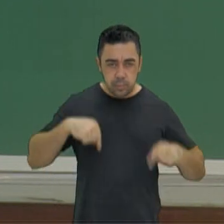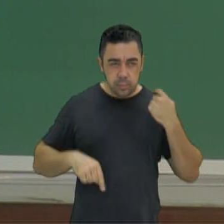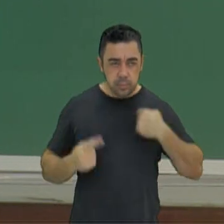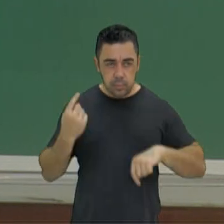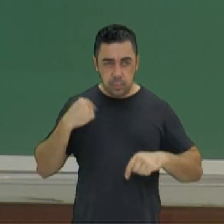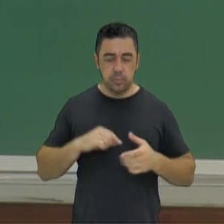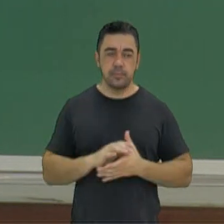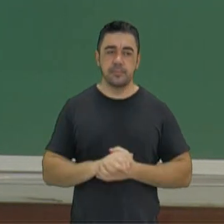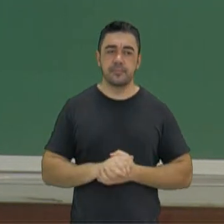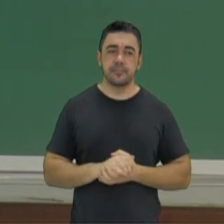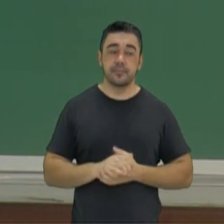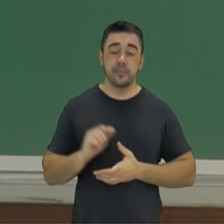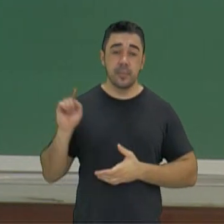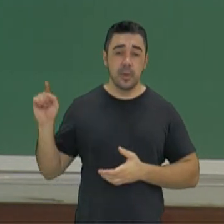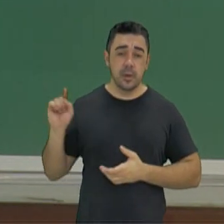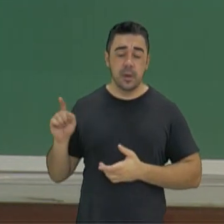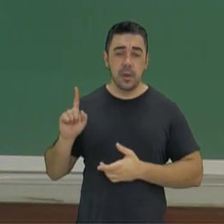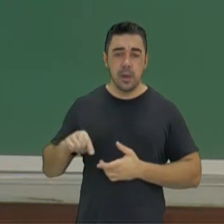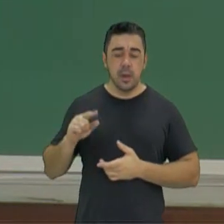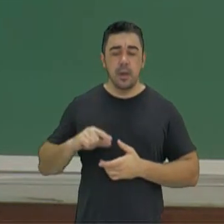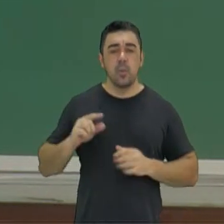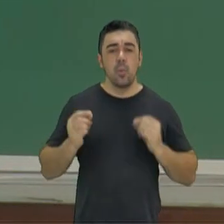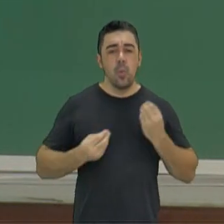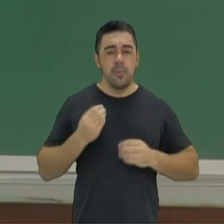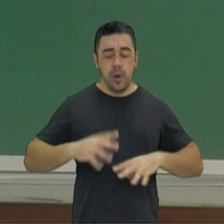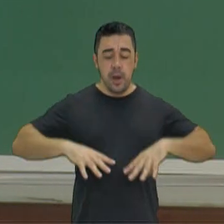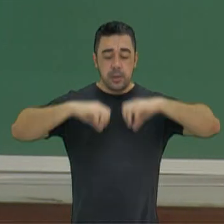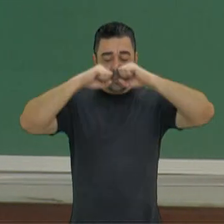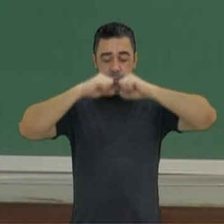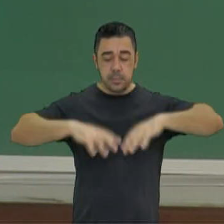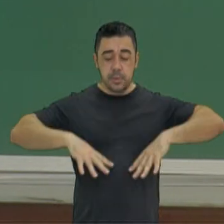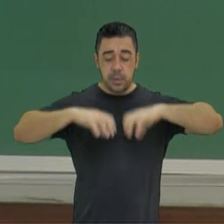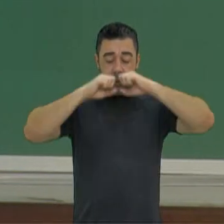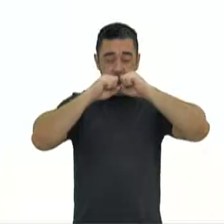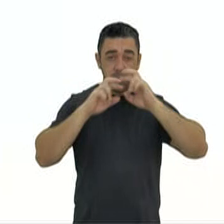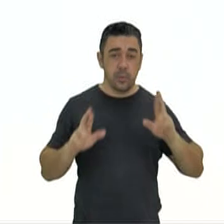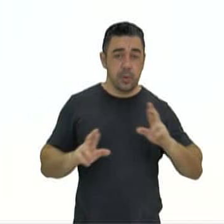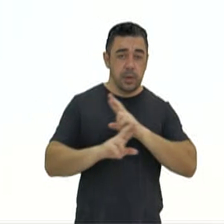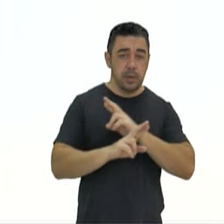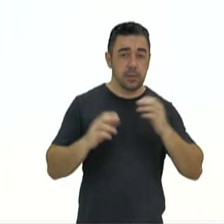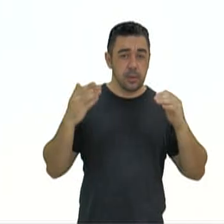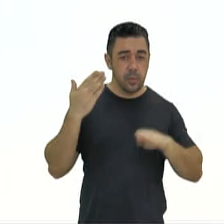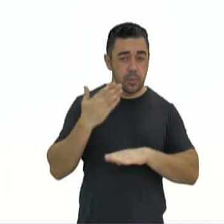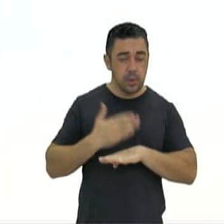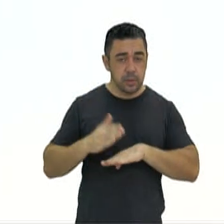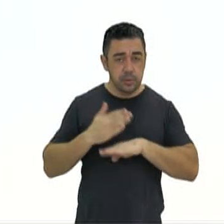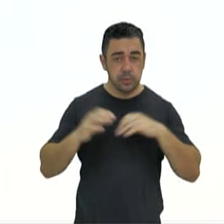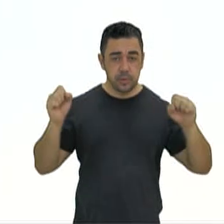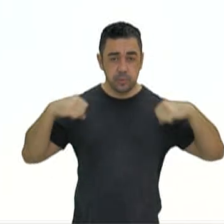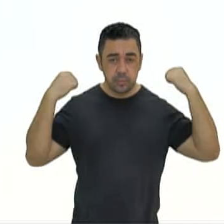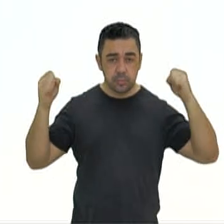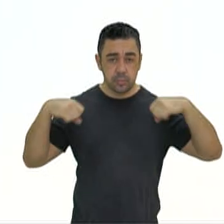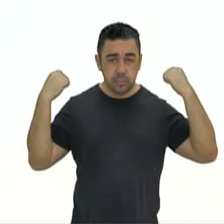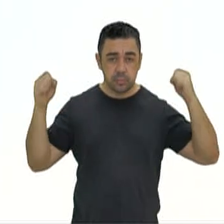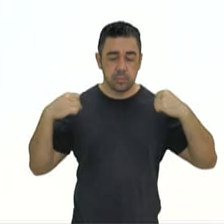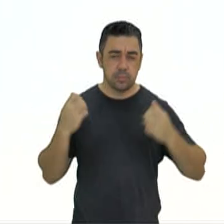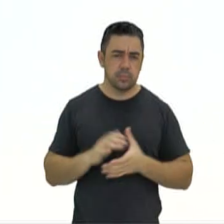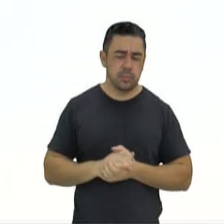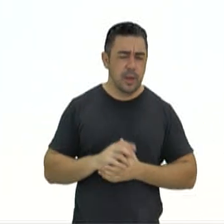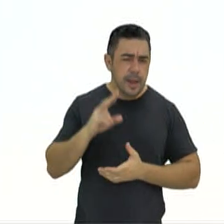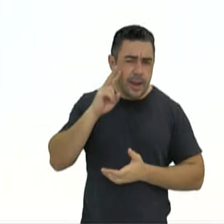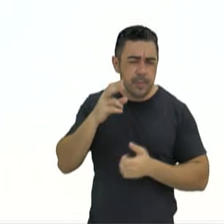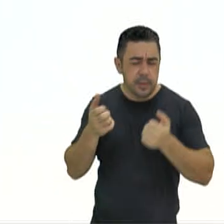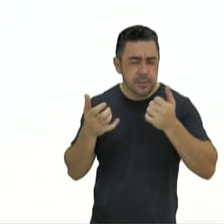E agora o sistema respiratório e o exercício. Então, aumento das trocas gasosas. Então, aquela ventilação, como